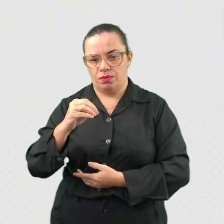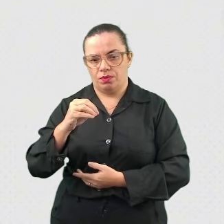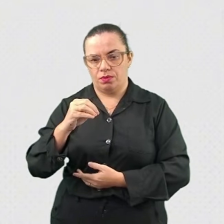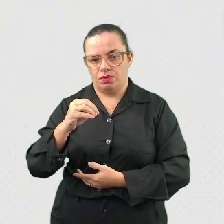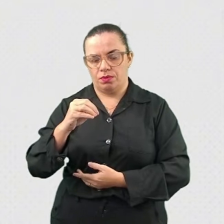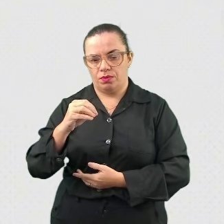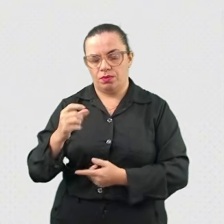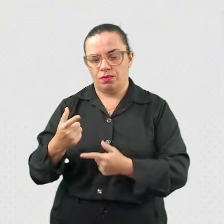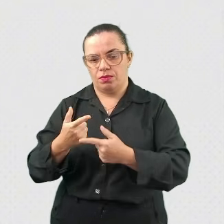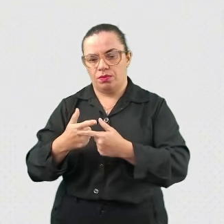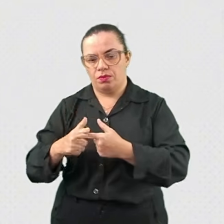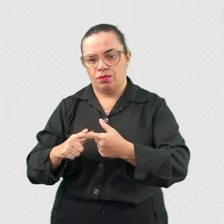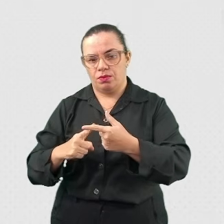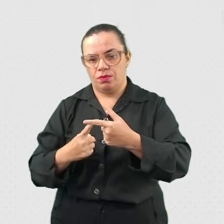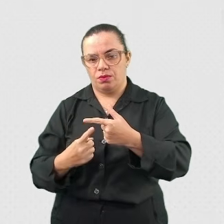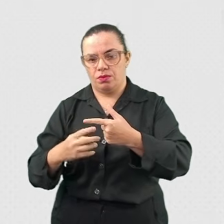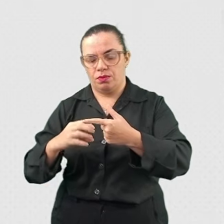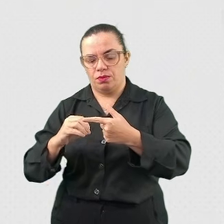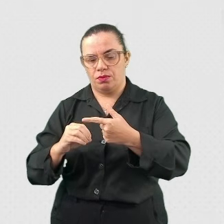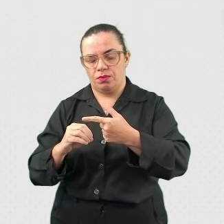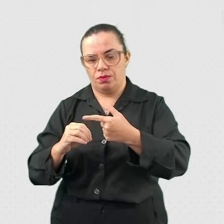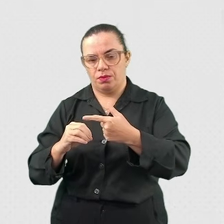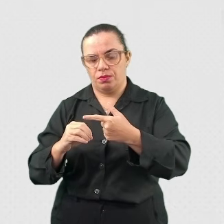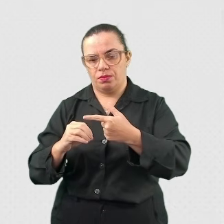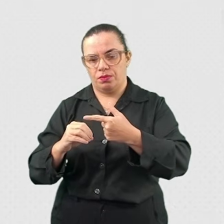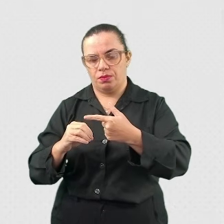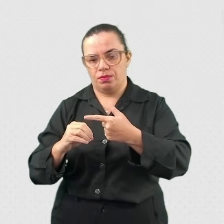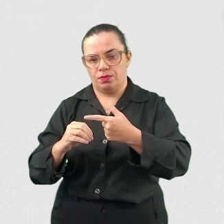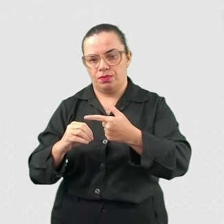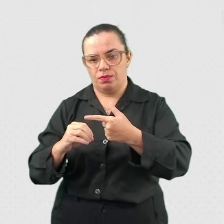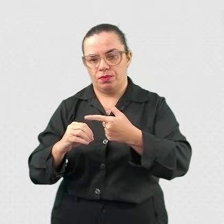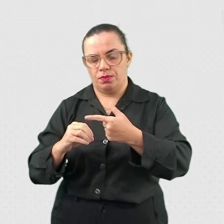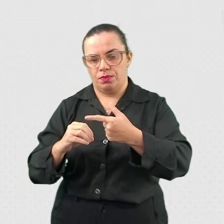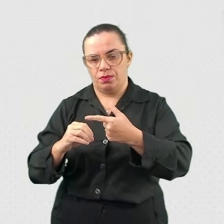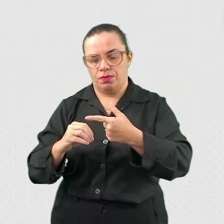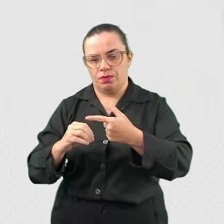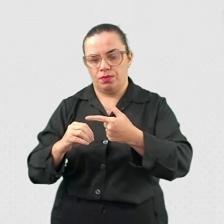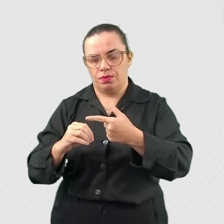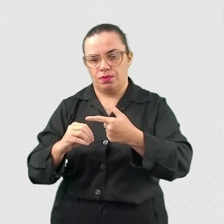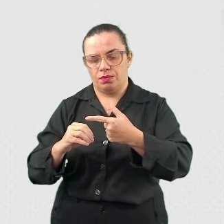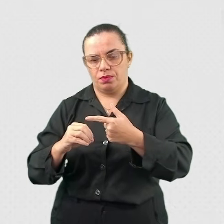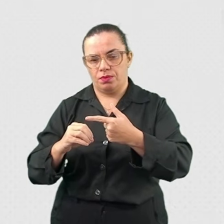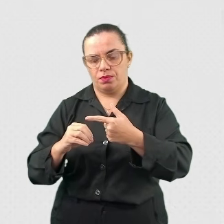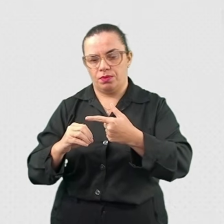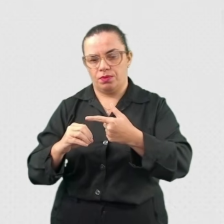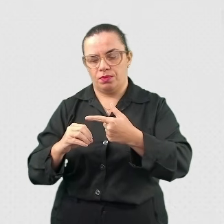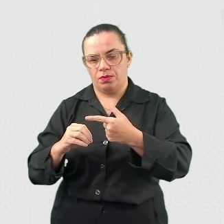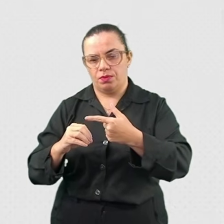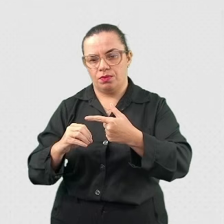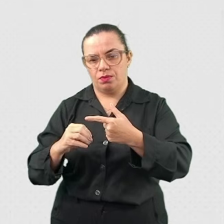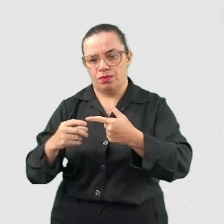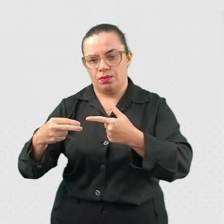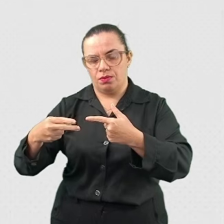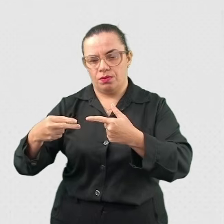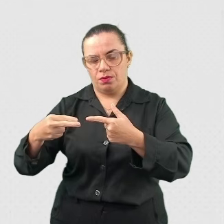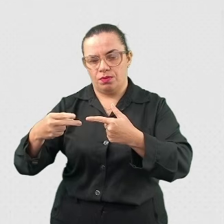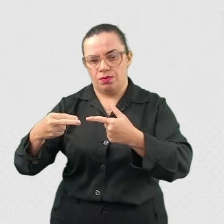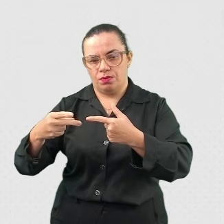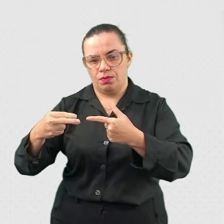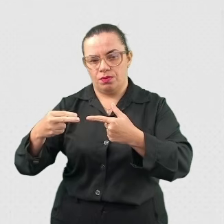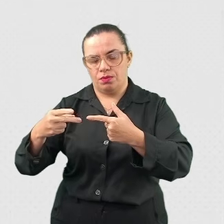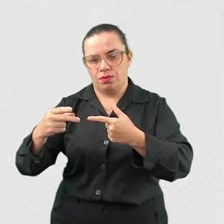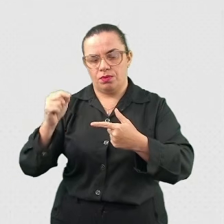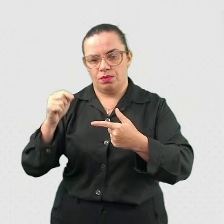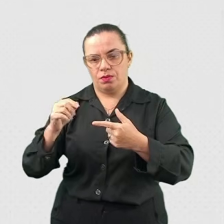dividido por 10, ó. Dividido por 10, tá? Então, você vai ter que cada ângulo externo